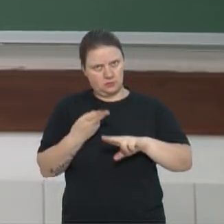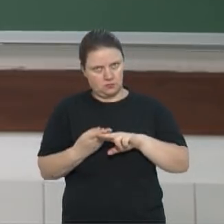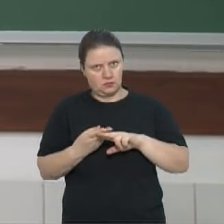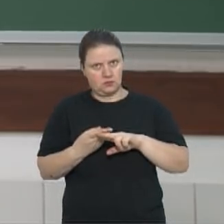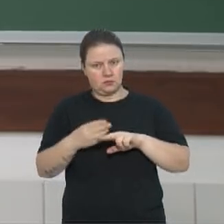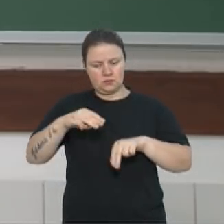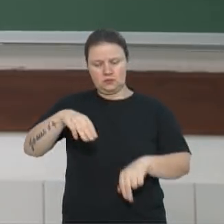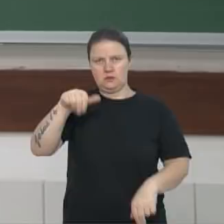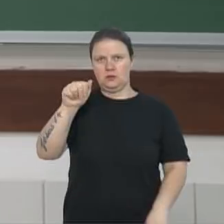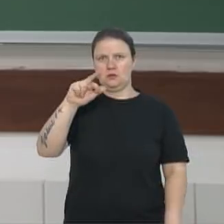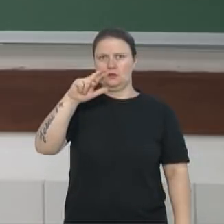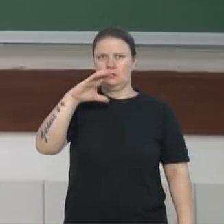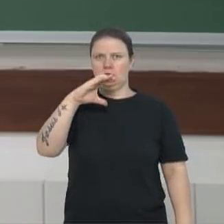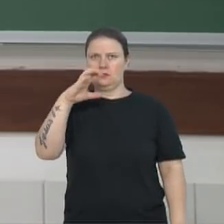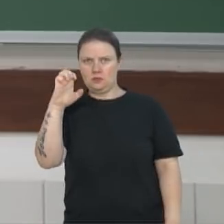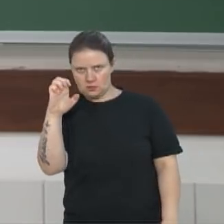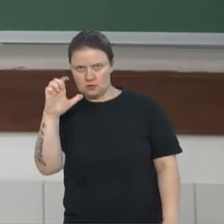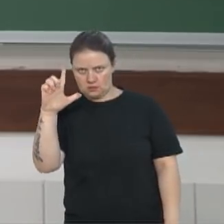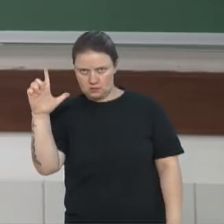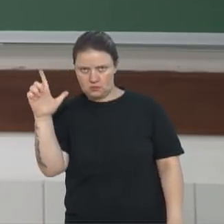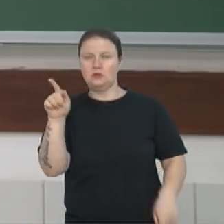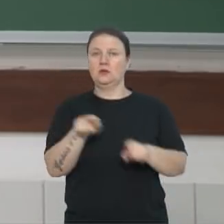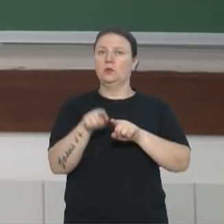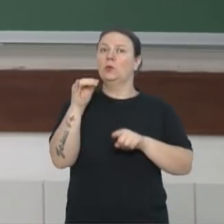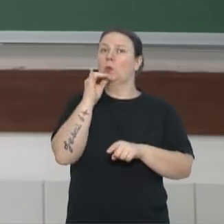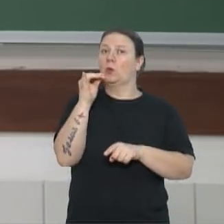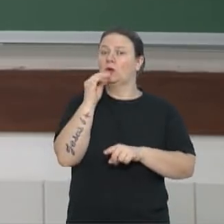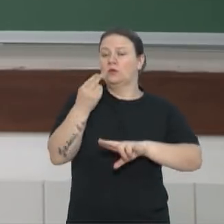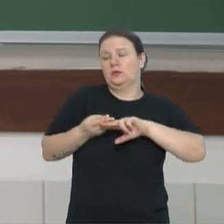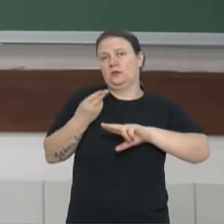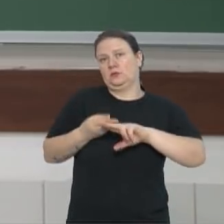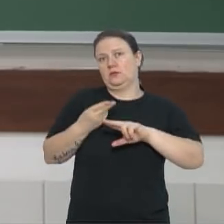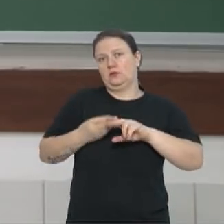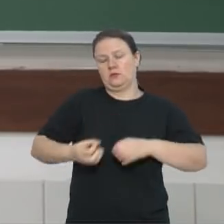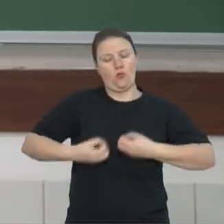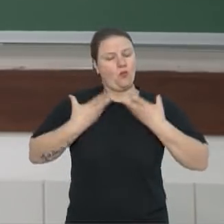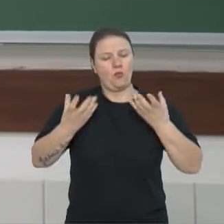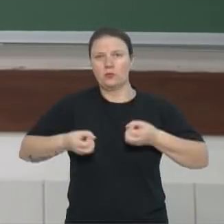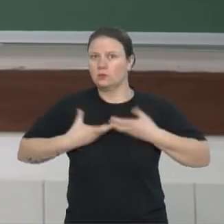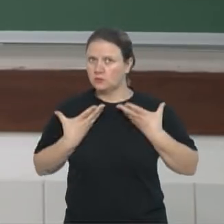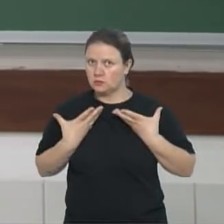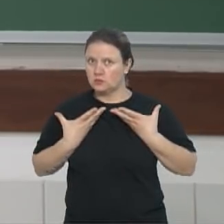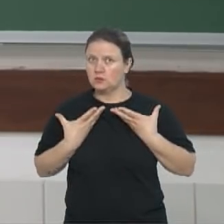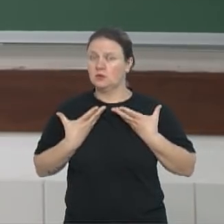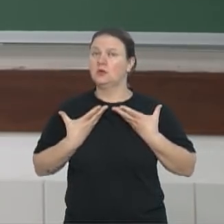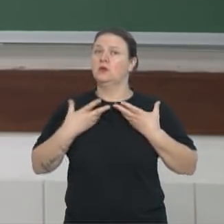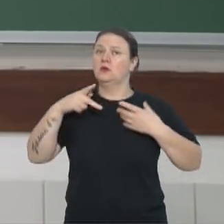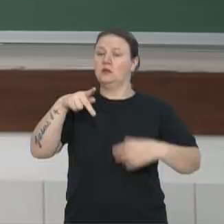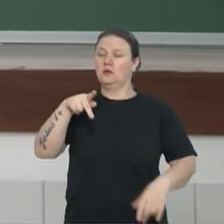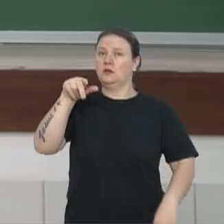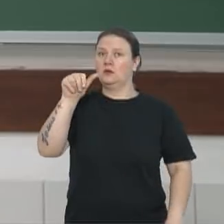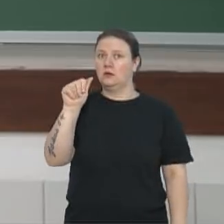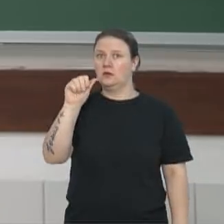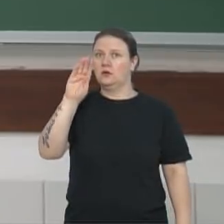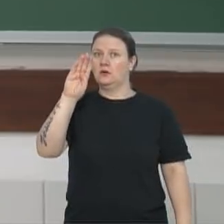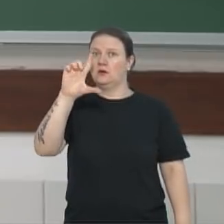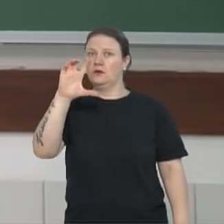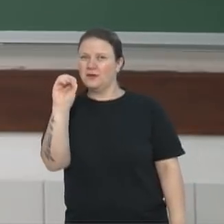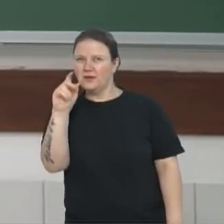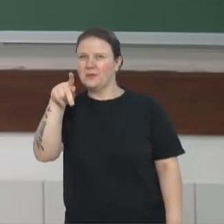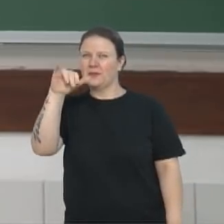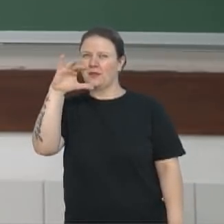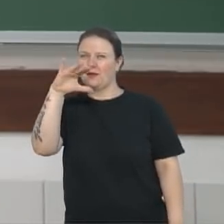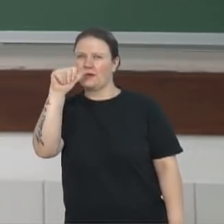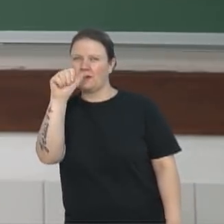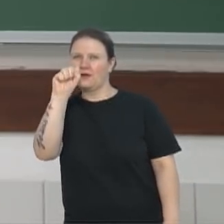o Marcel Marceau, o exemplo que eu dei, utilizava para se expressar. Então, ele é o Pablo Picasso da mímica,